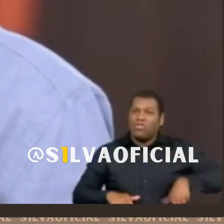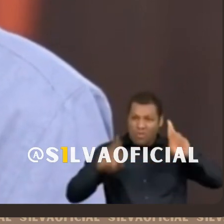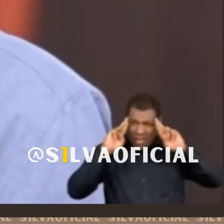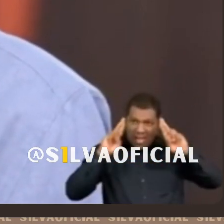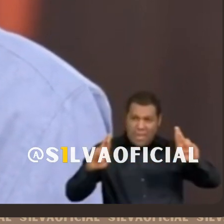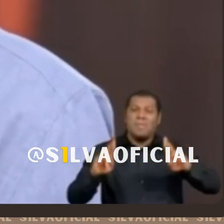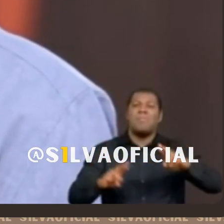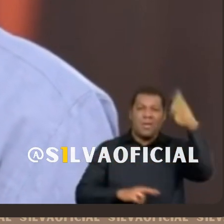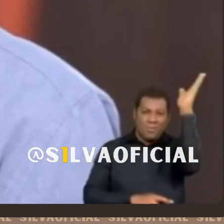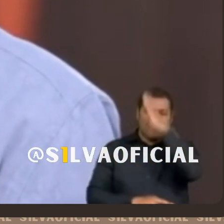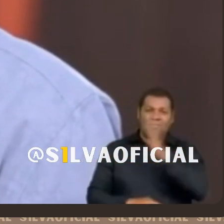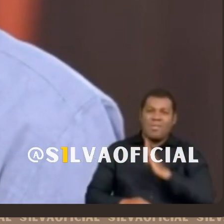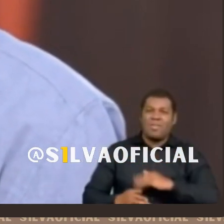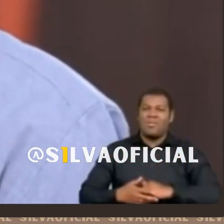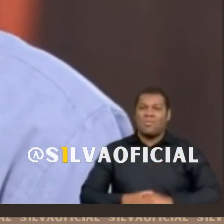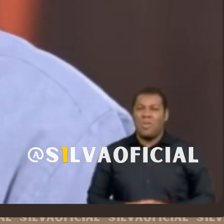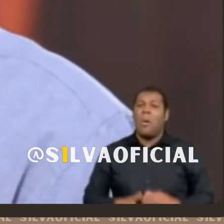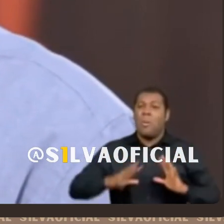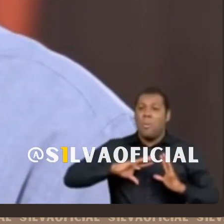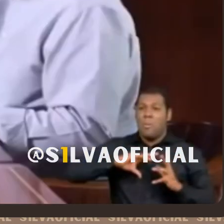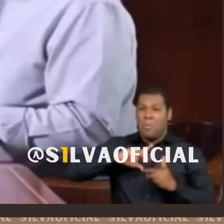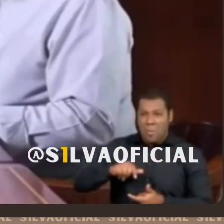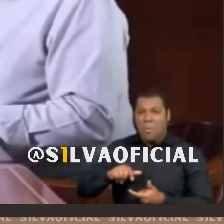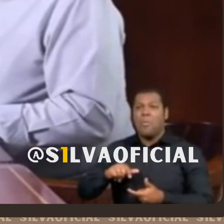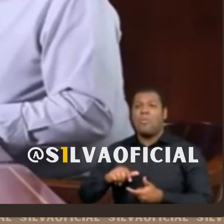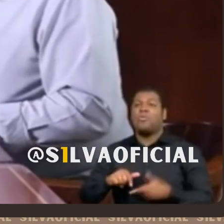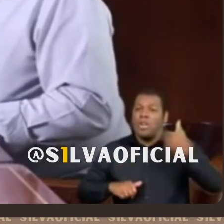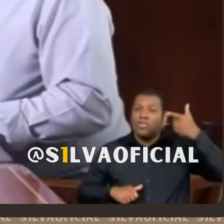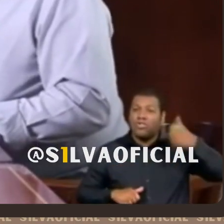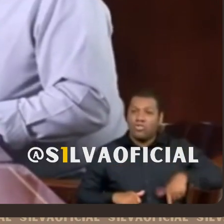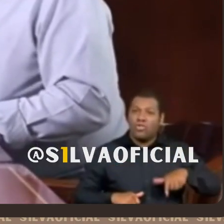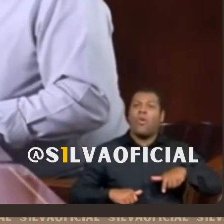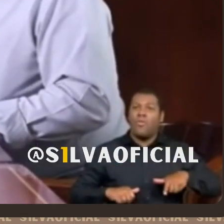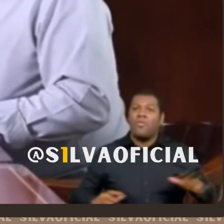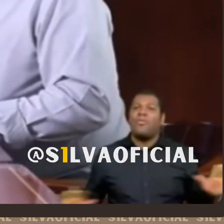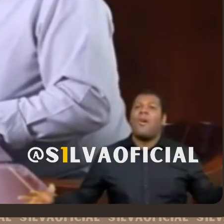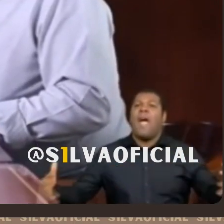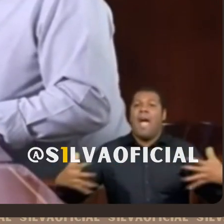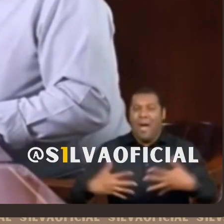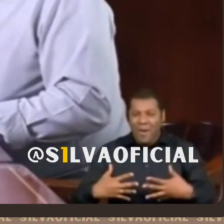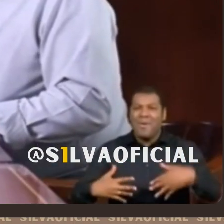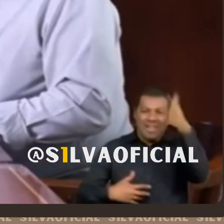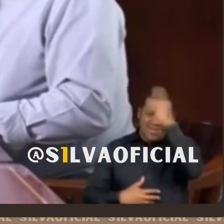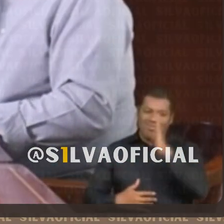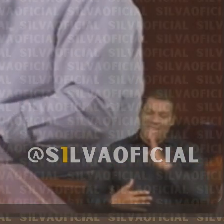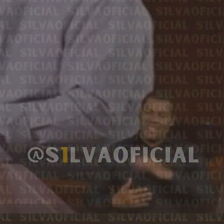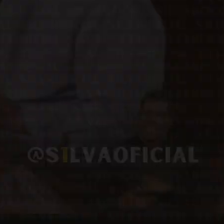seus braços. É isso que nós queremos. Obrigado, presidente. Um abraço, Showa. Um abraço.